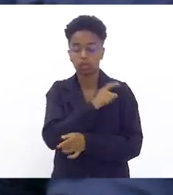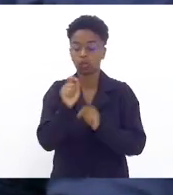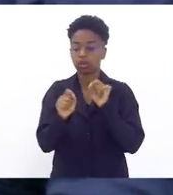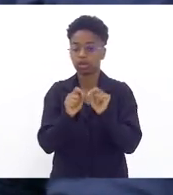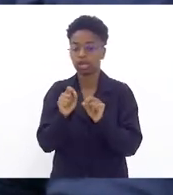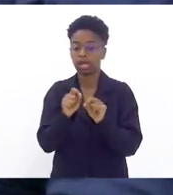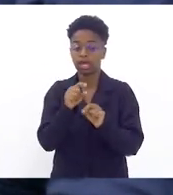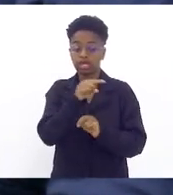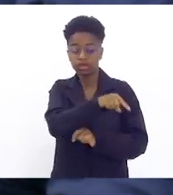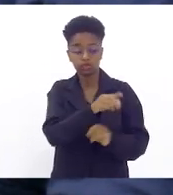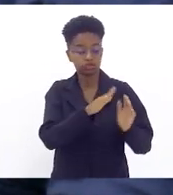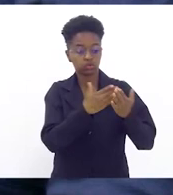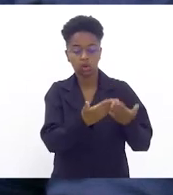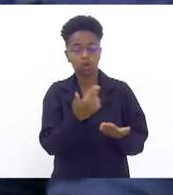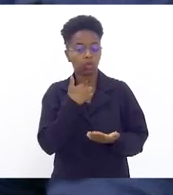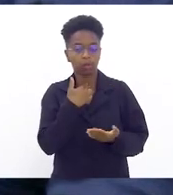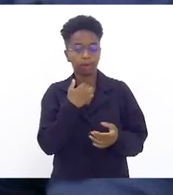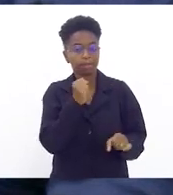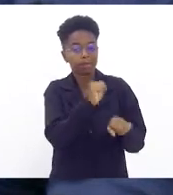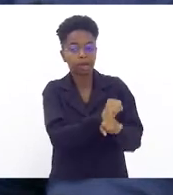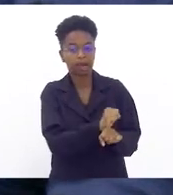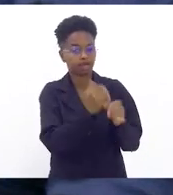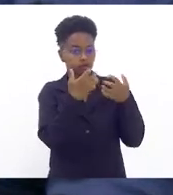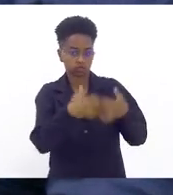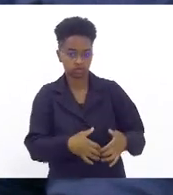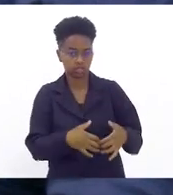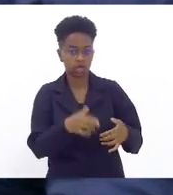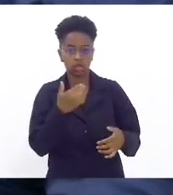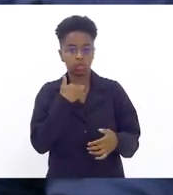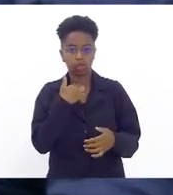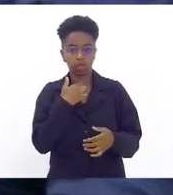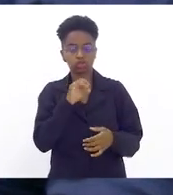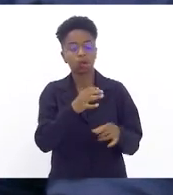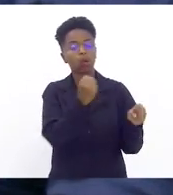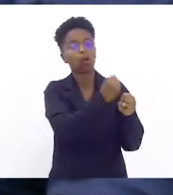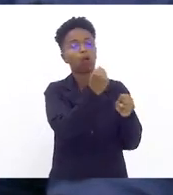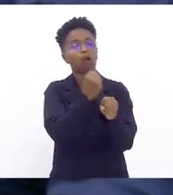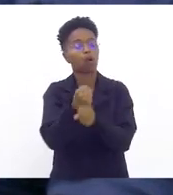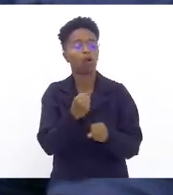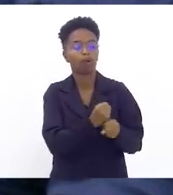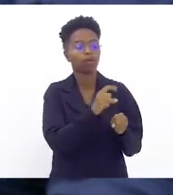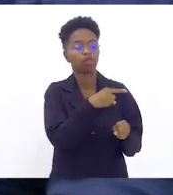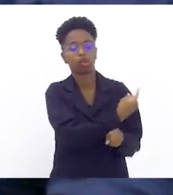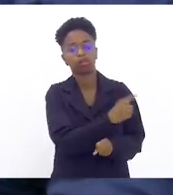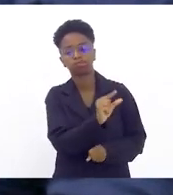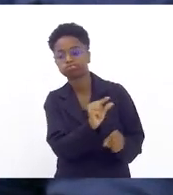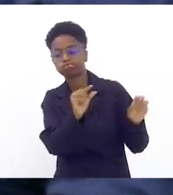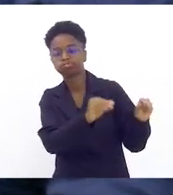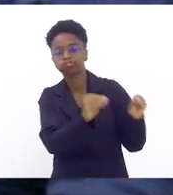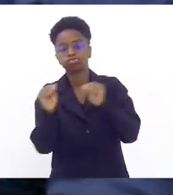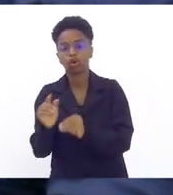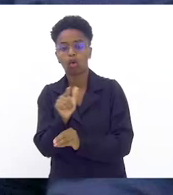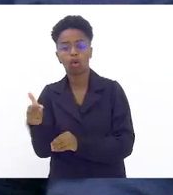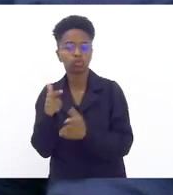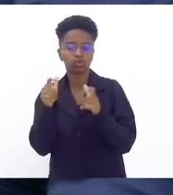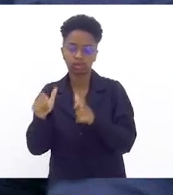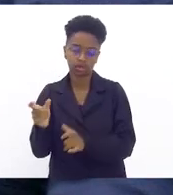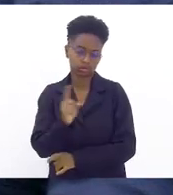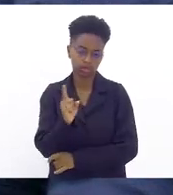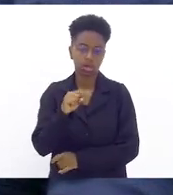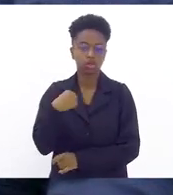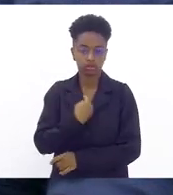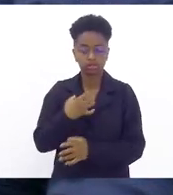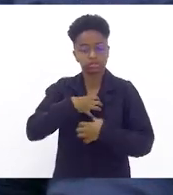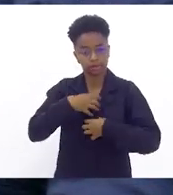a escola não seja desocupada que essas que a escola não viram canteiro de obras e que a gente saia de lá a essa preocupação é uma